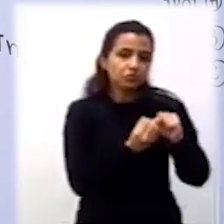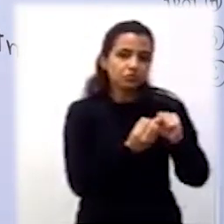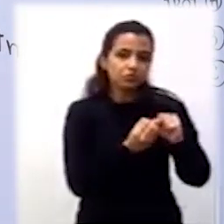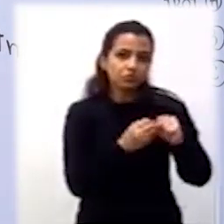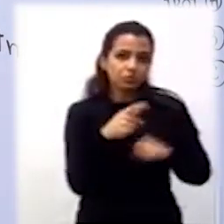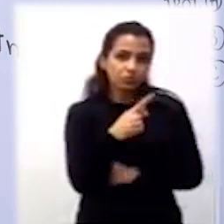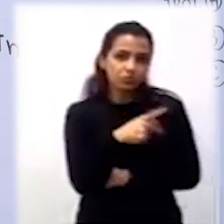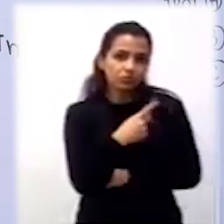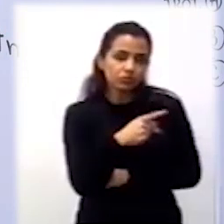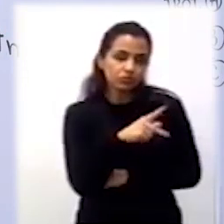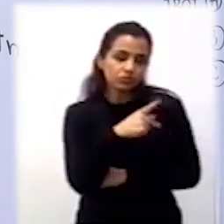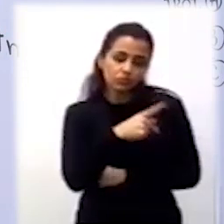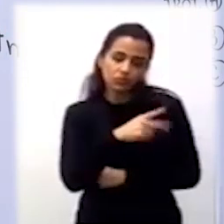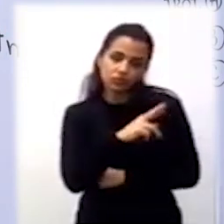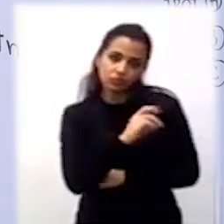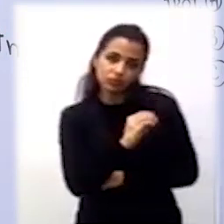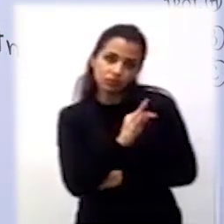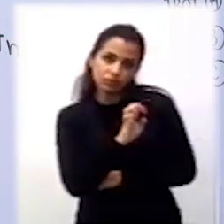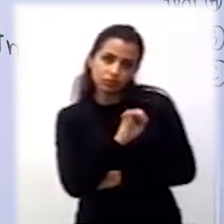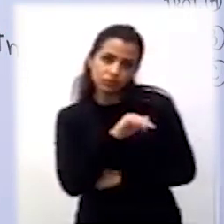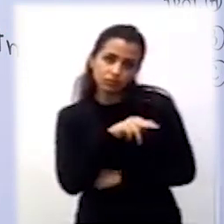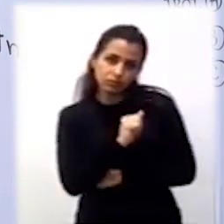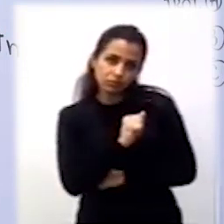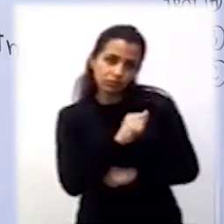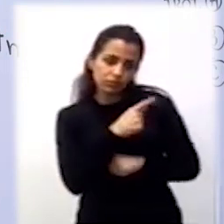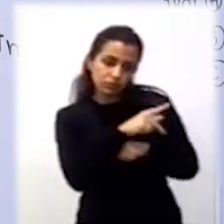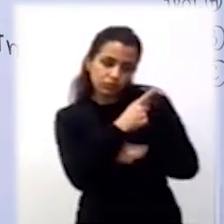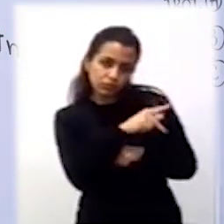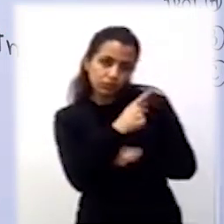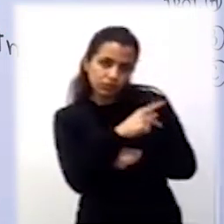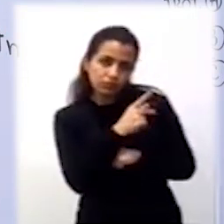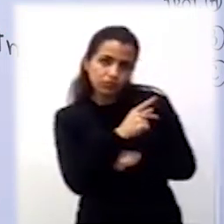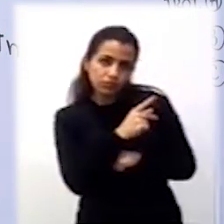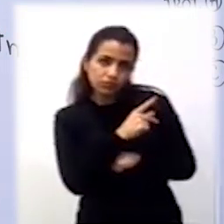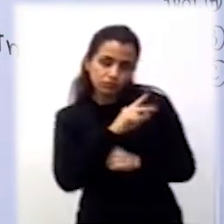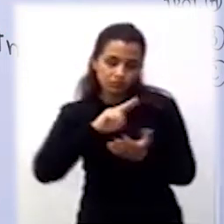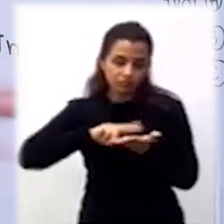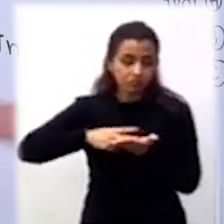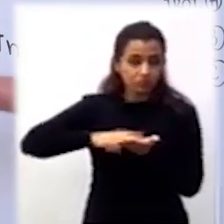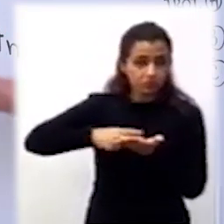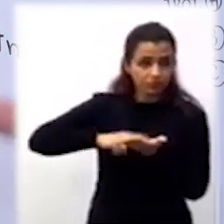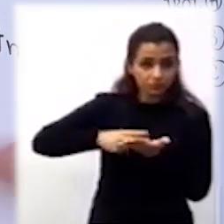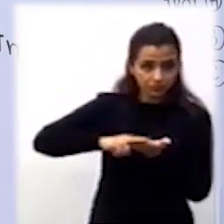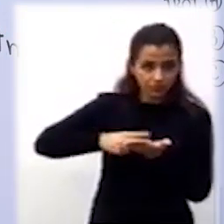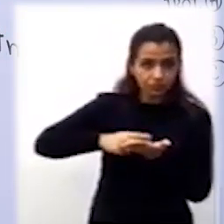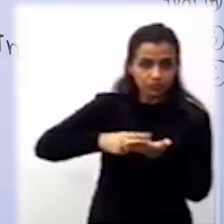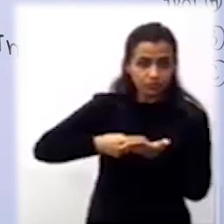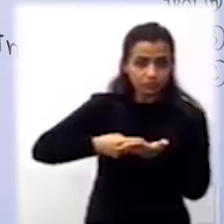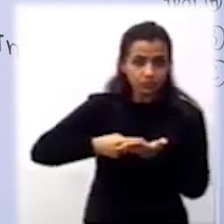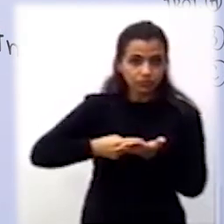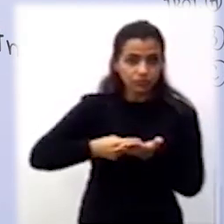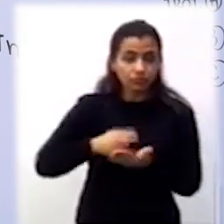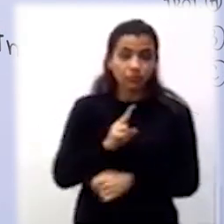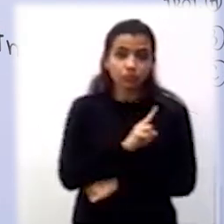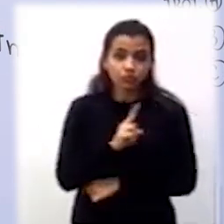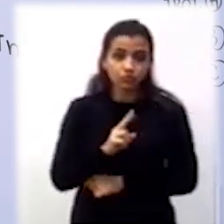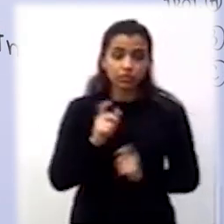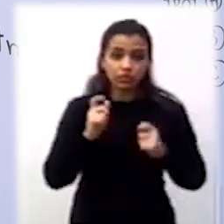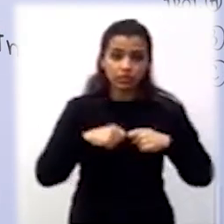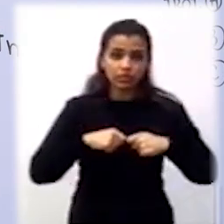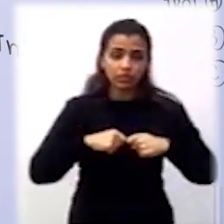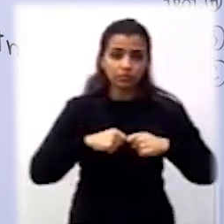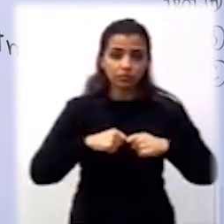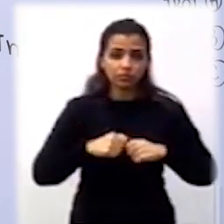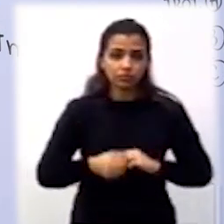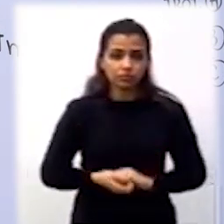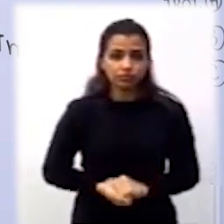várias moléculas, isso já caiu no Enem. A gente chama isso de tradução. Tradução. E é feita por enzima chamada de